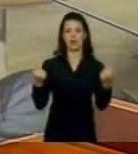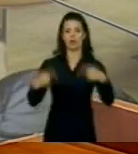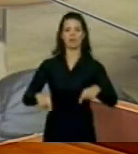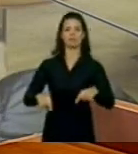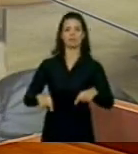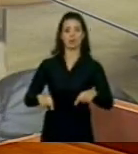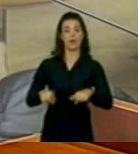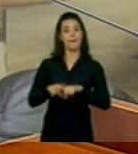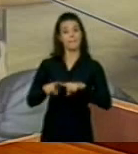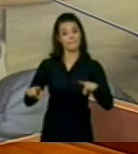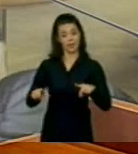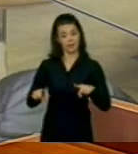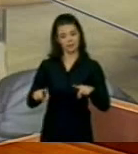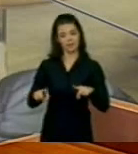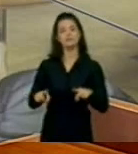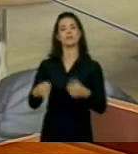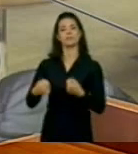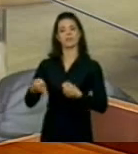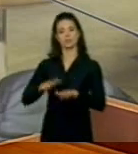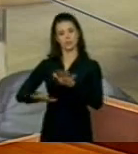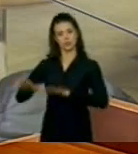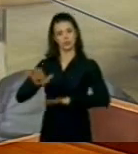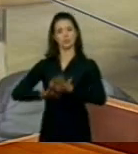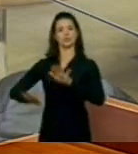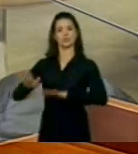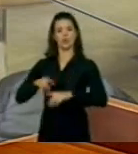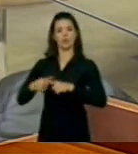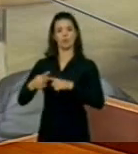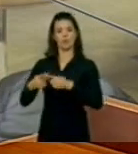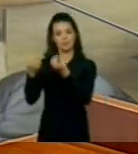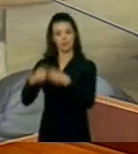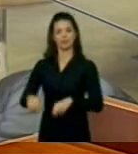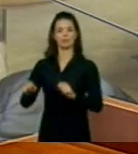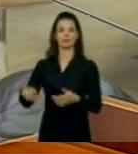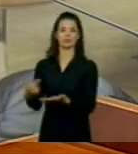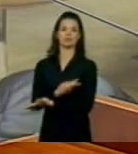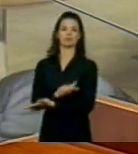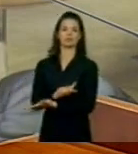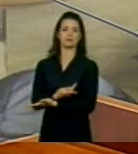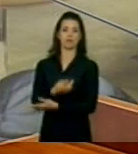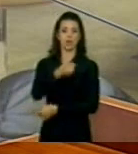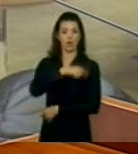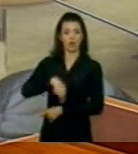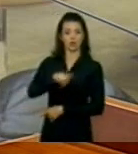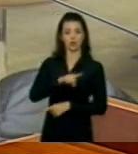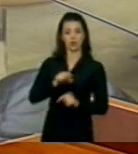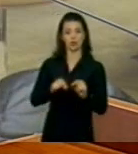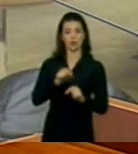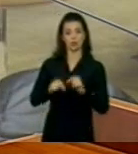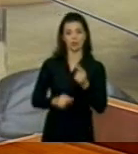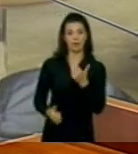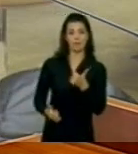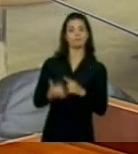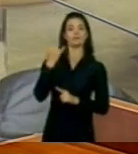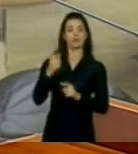menos perniciosos, talvez sejam até mais daninhos. São como infartes de que a gente é vítima sem saber,